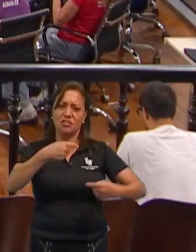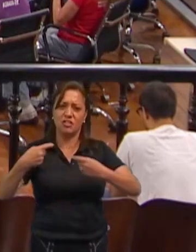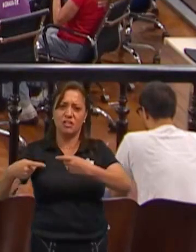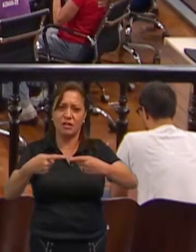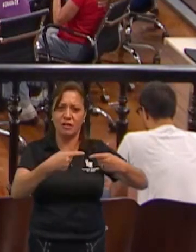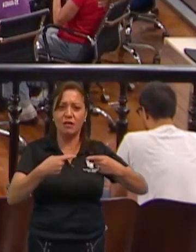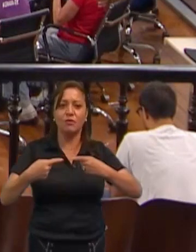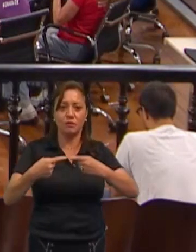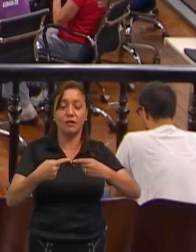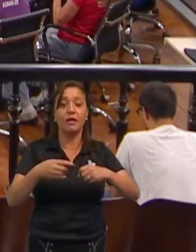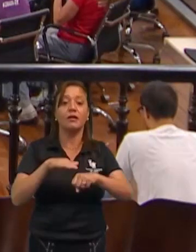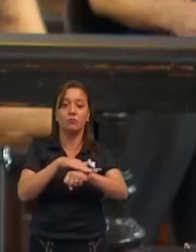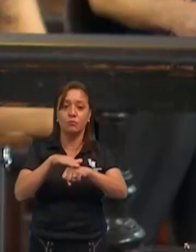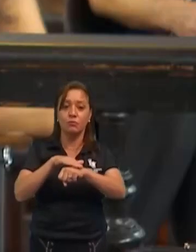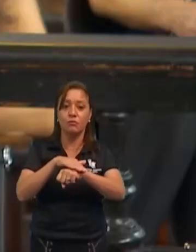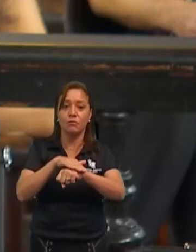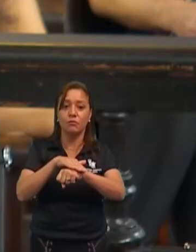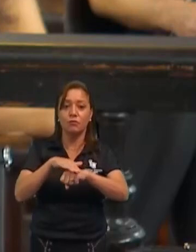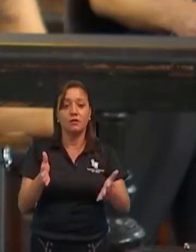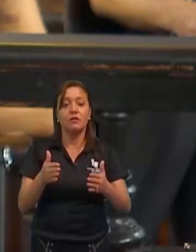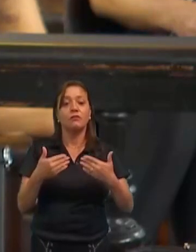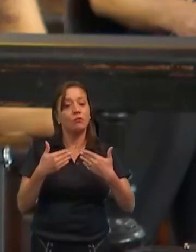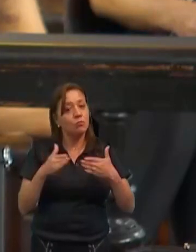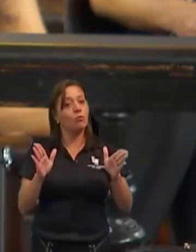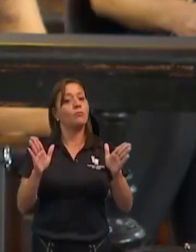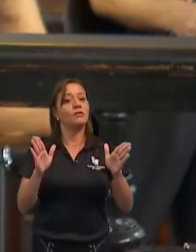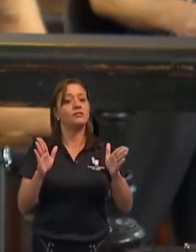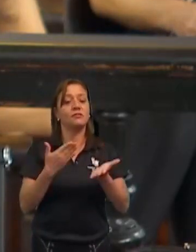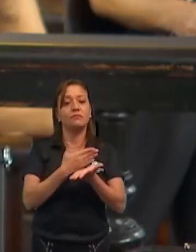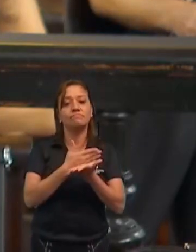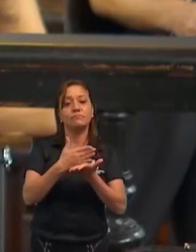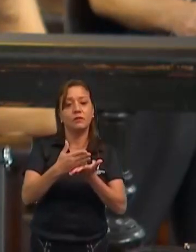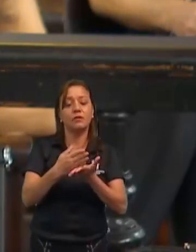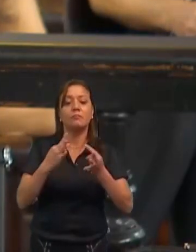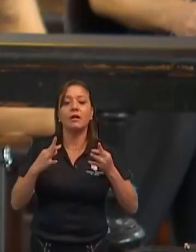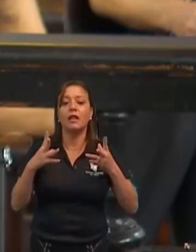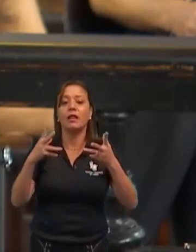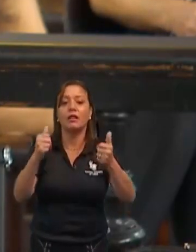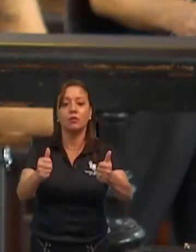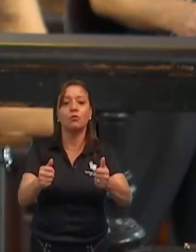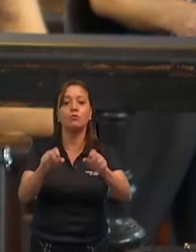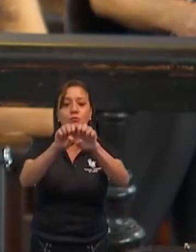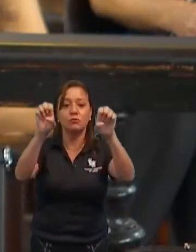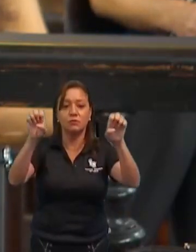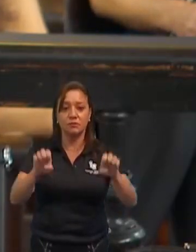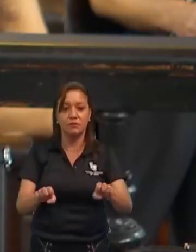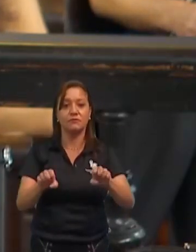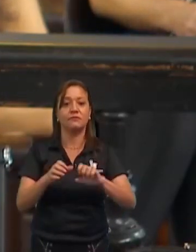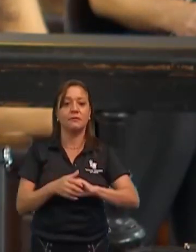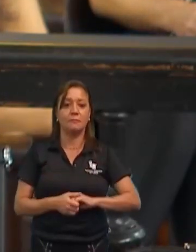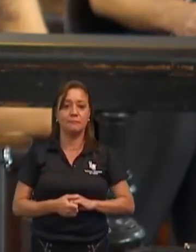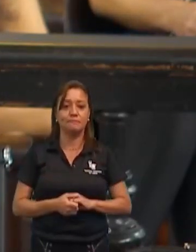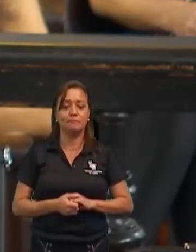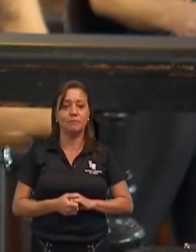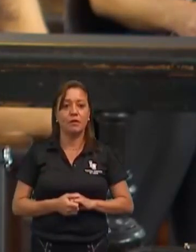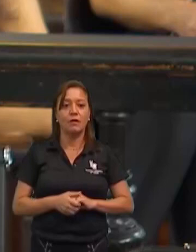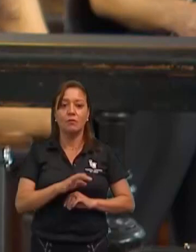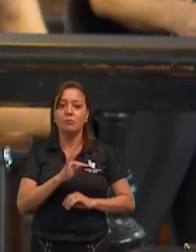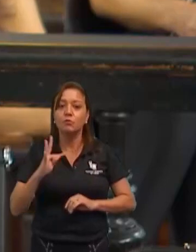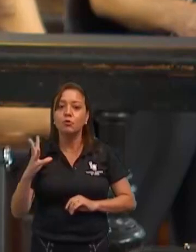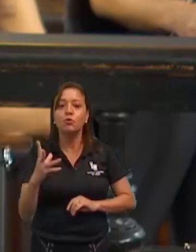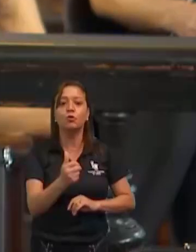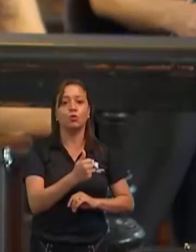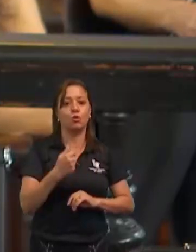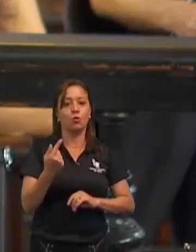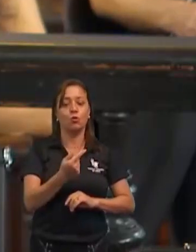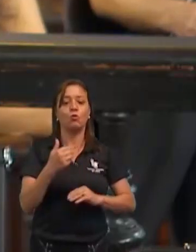discussão, nós vamos entrar com a emenda. Nós vamos abrir a emenda no sistema para todos que entenderem como... que tiverem acordo,